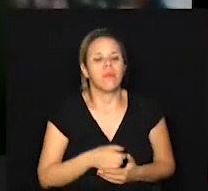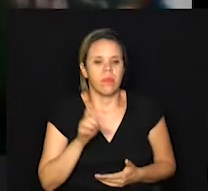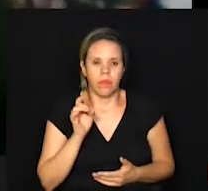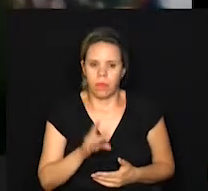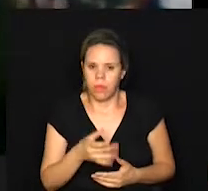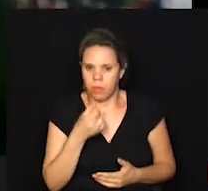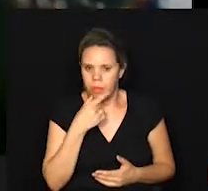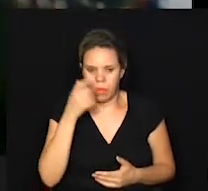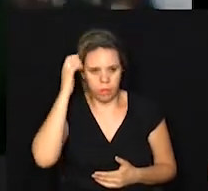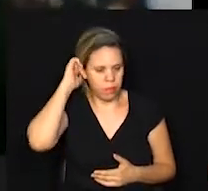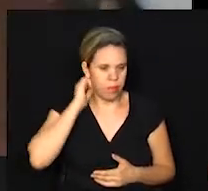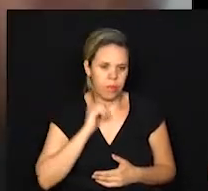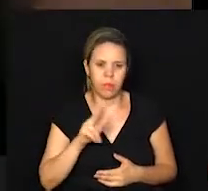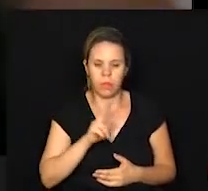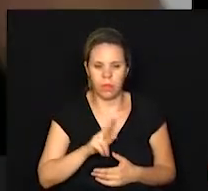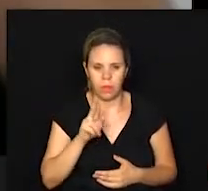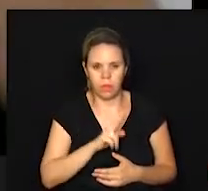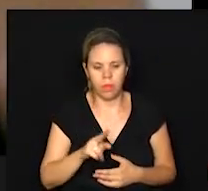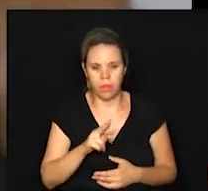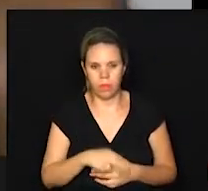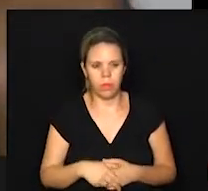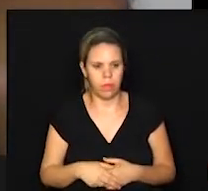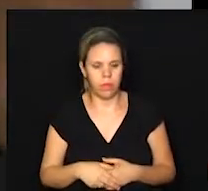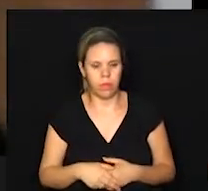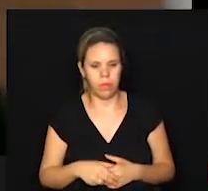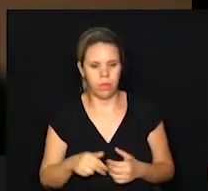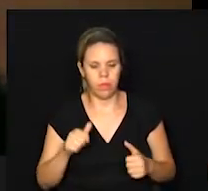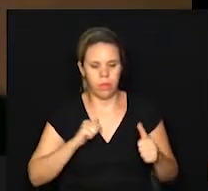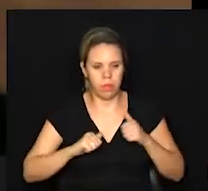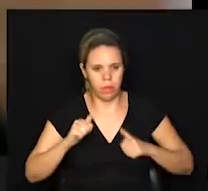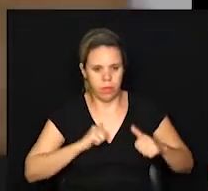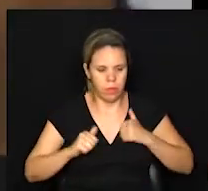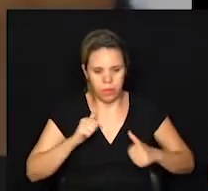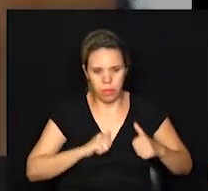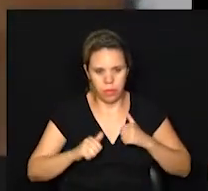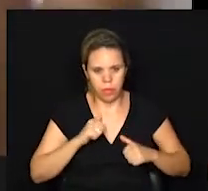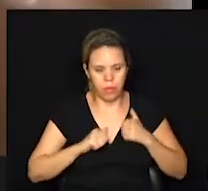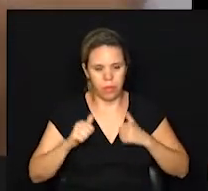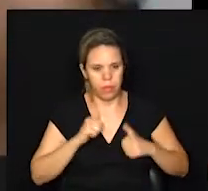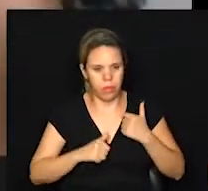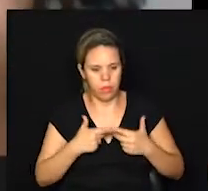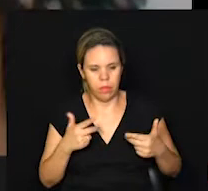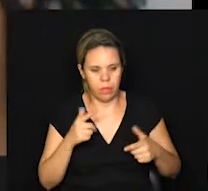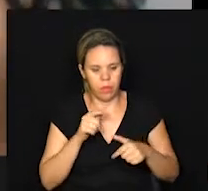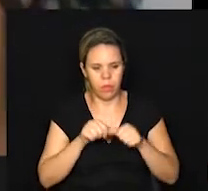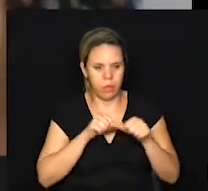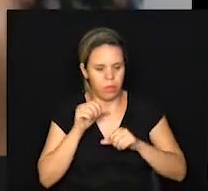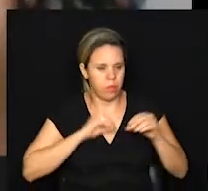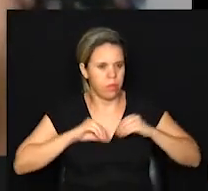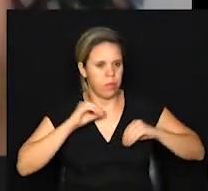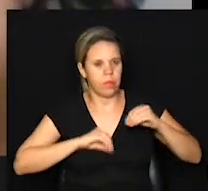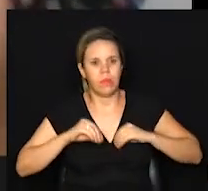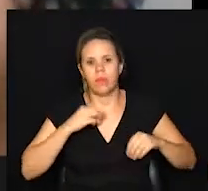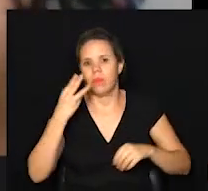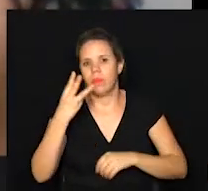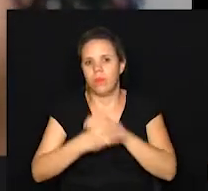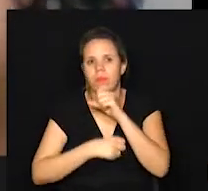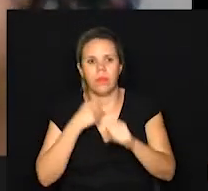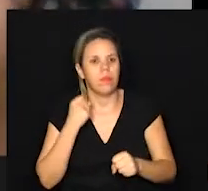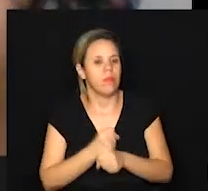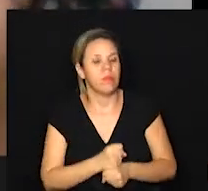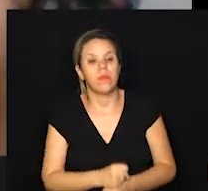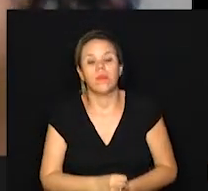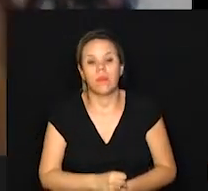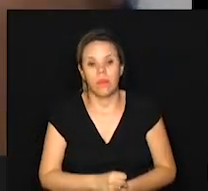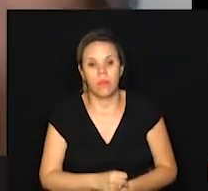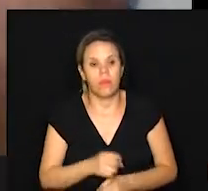medicamentos causados por uma síndrome de burnout que se juntou a uma ansiedade e virou uma depressão de 3 anos, que eu